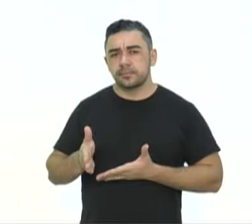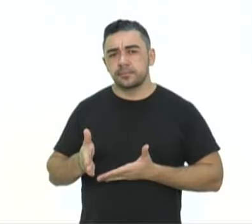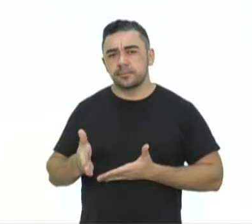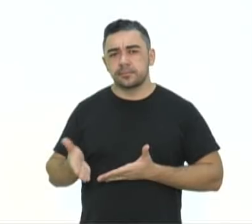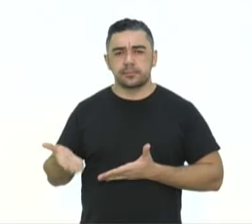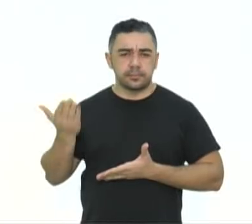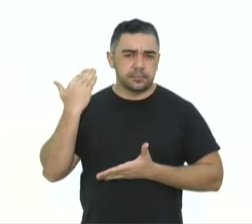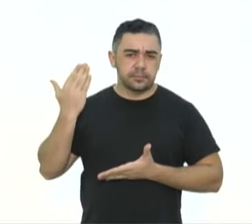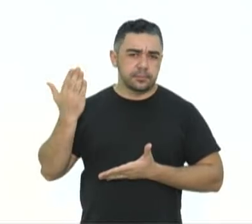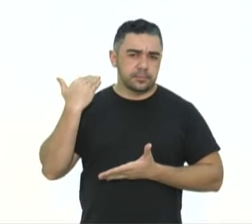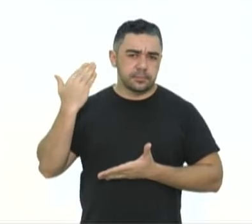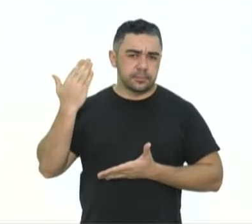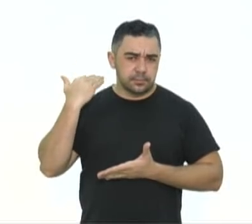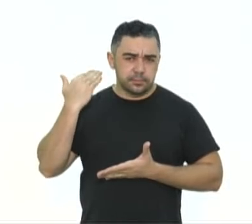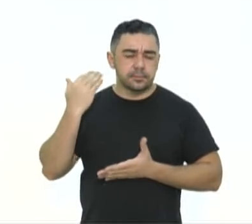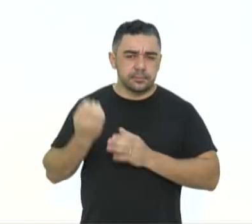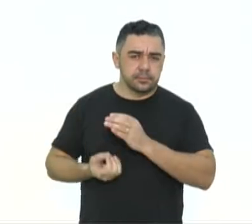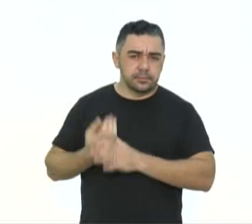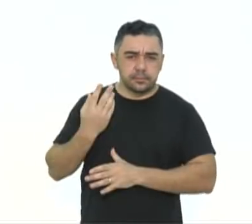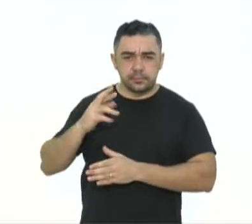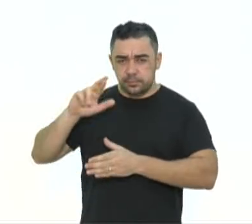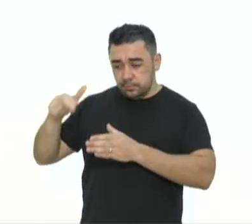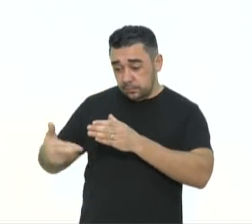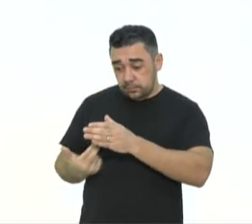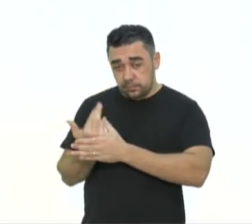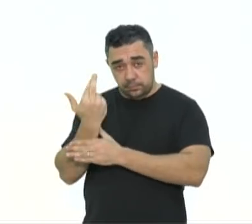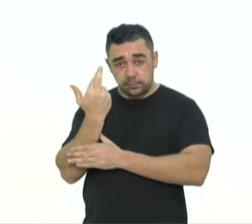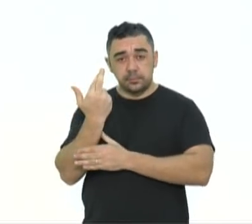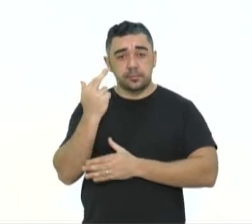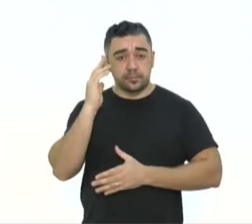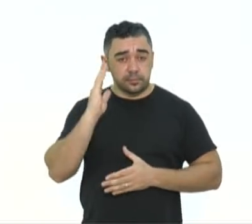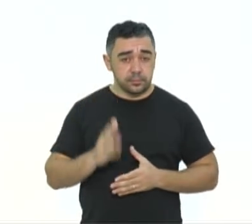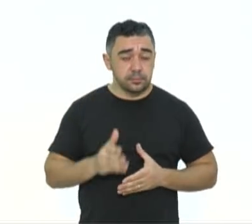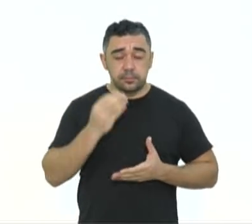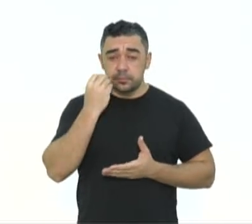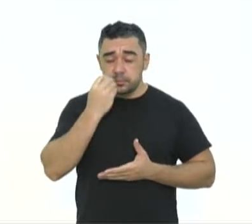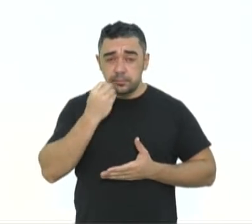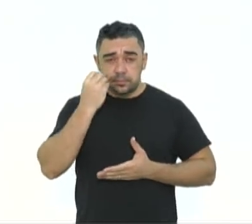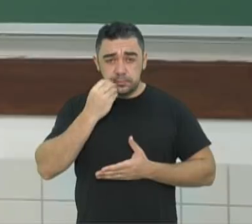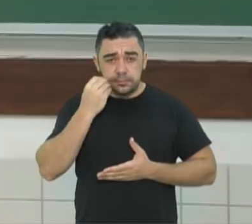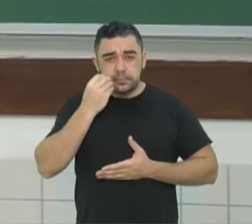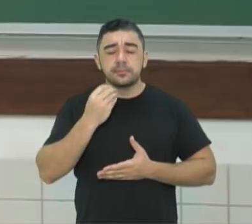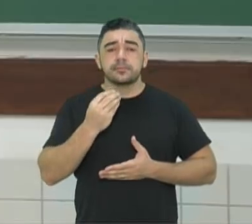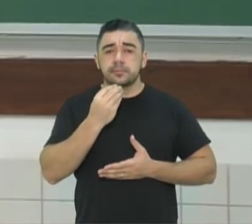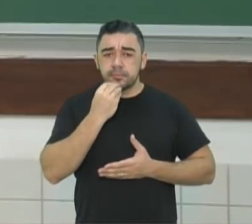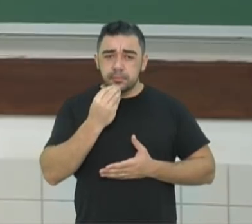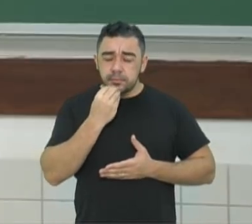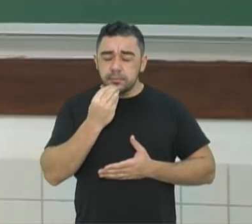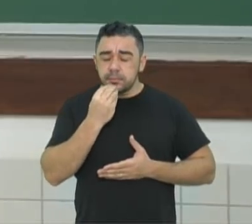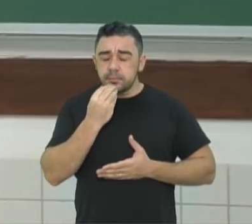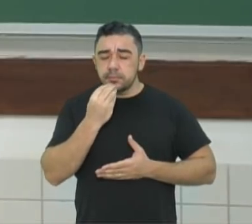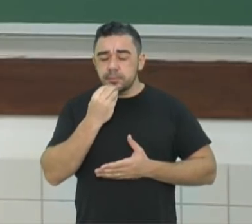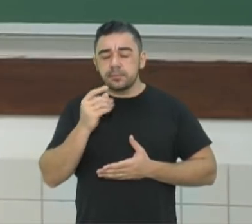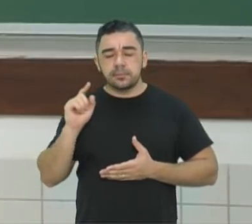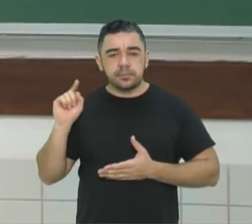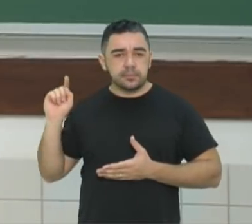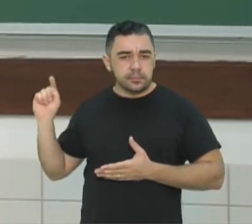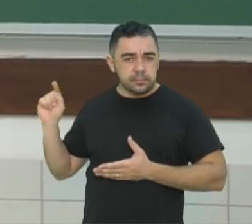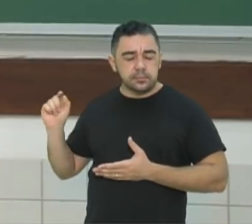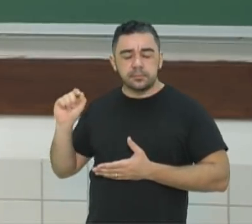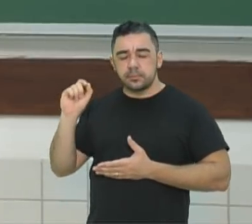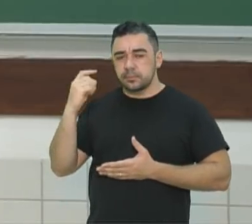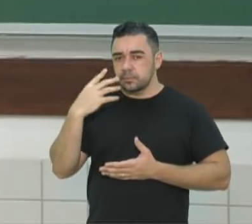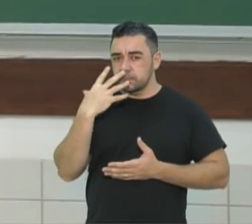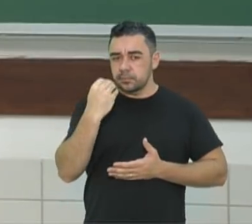era do Renascimento, por exemplo, já tinha esses experimentos sendo feitos exatamente com a questão da